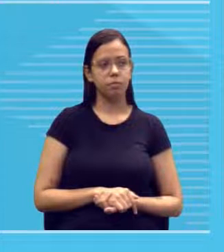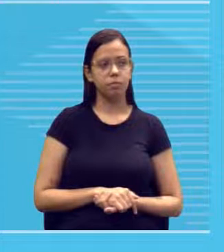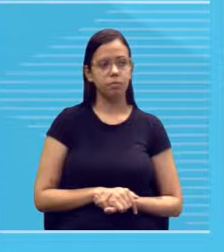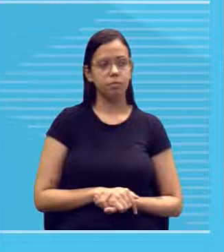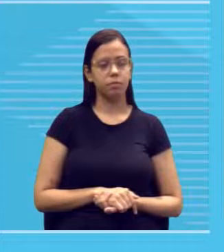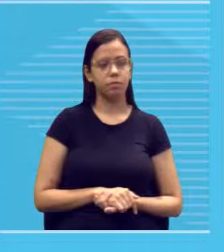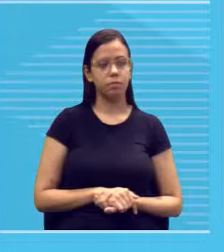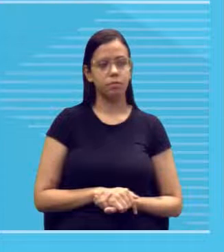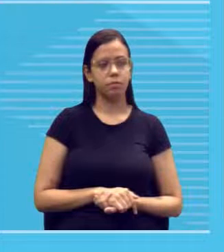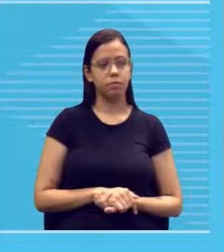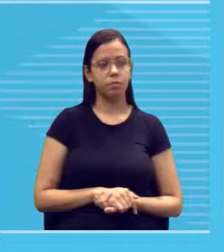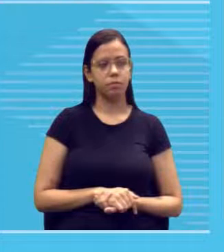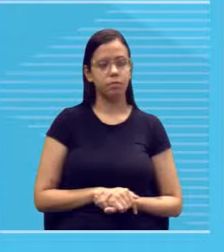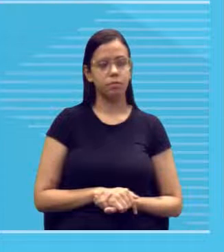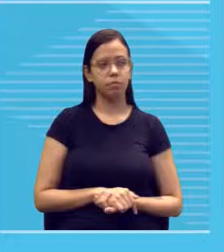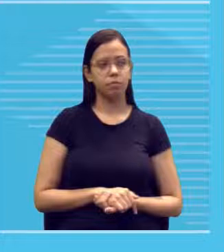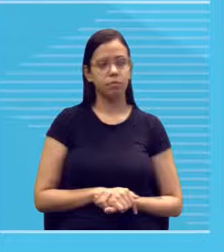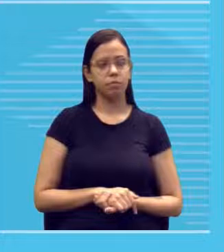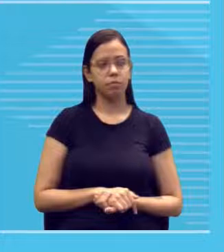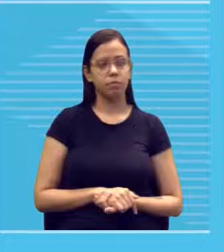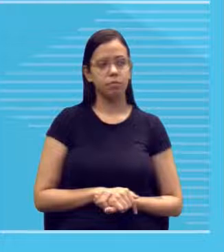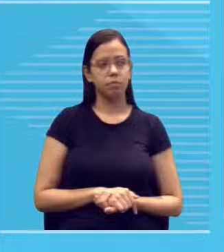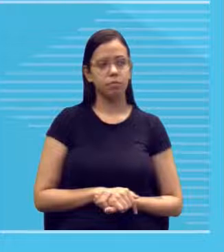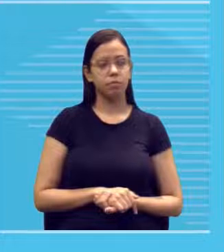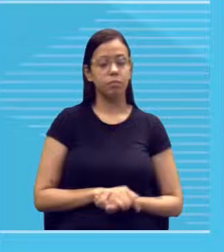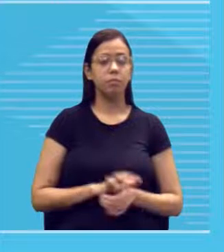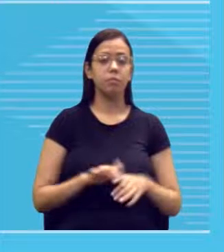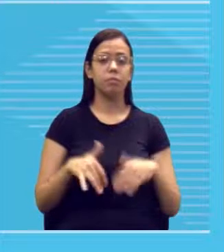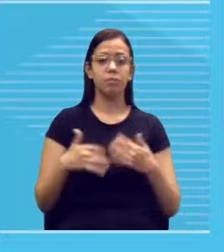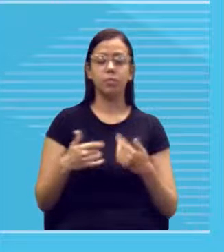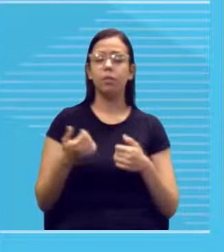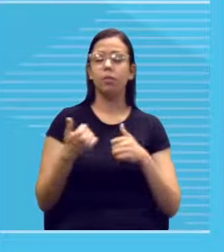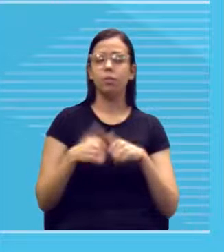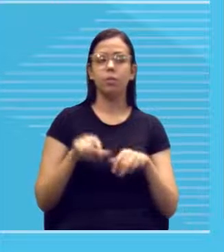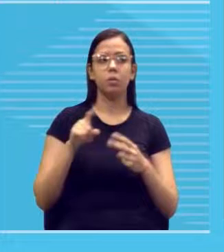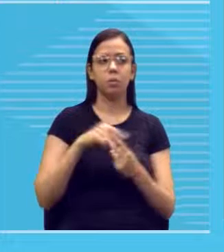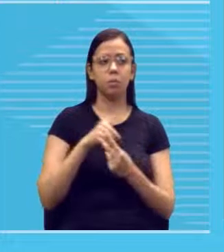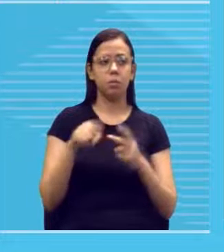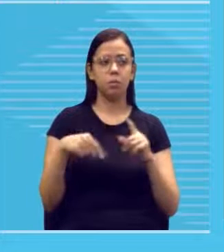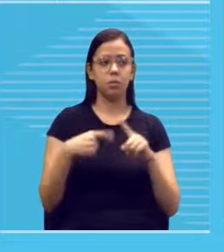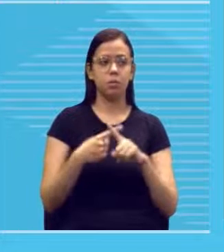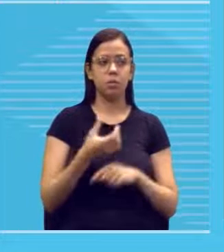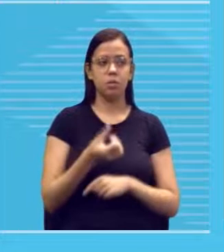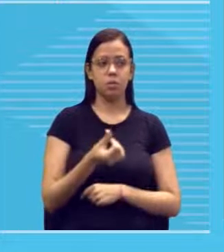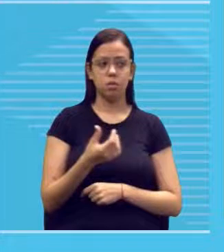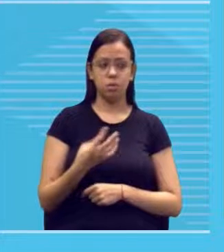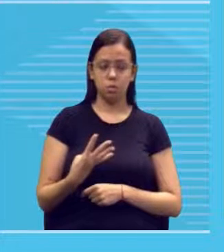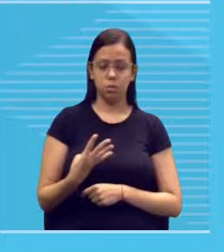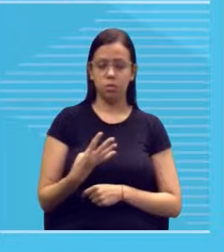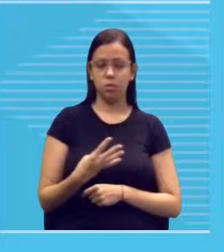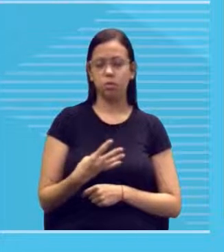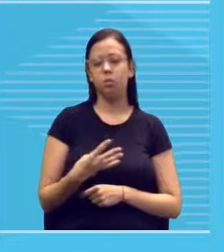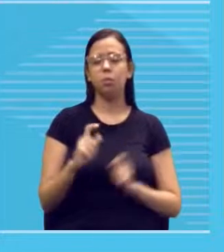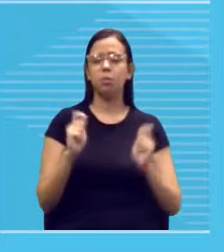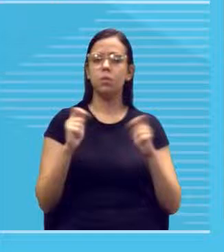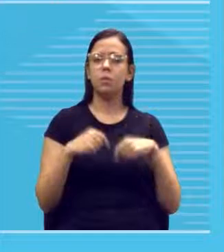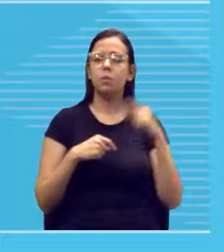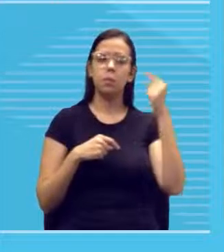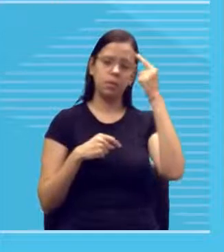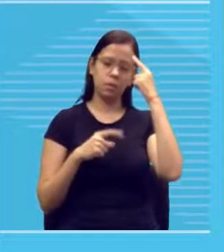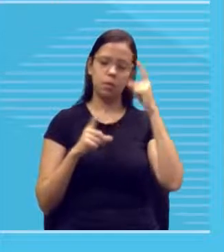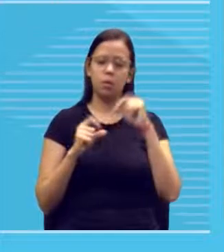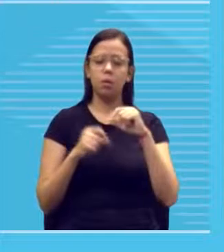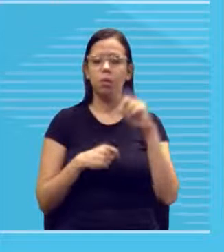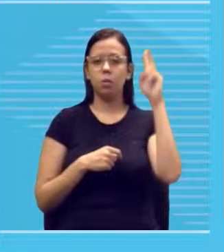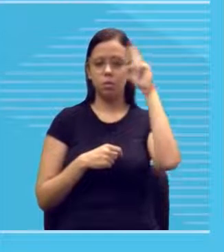que é 64 é isso então fica pi vezes 64 aí tem uma galera aí professor mas eu me lembro